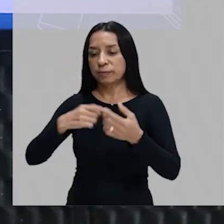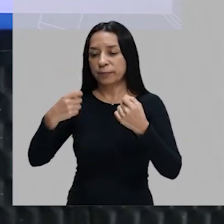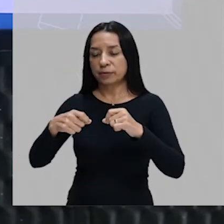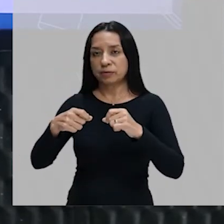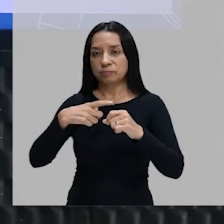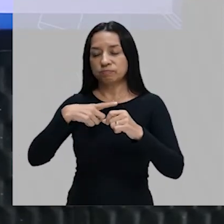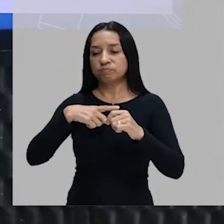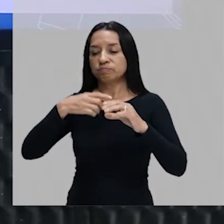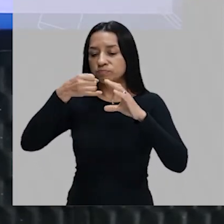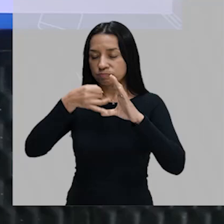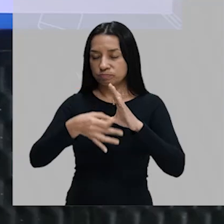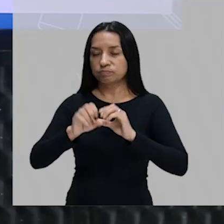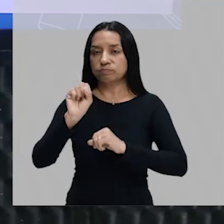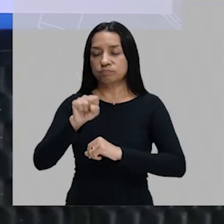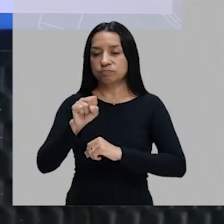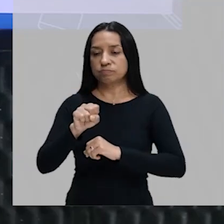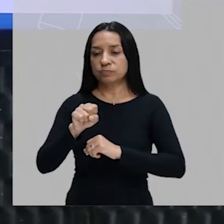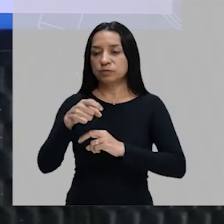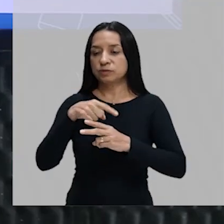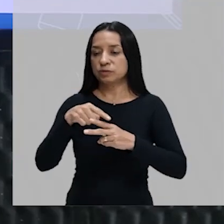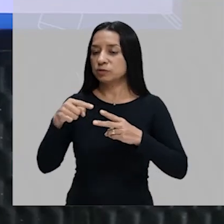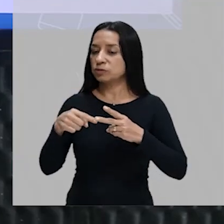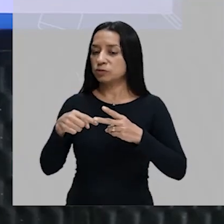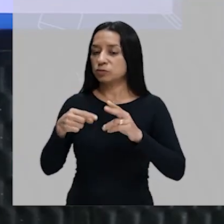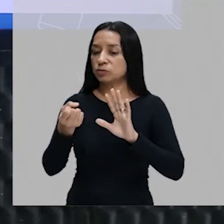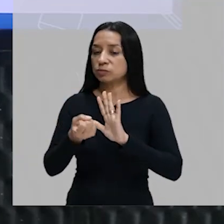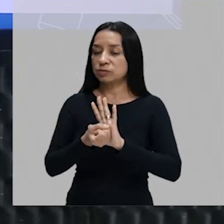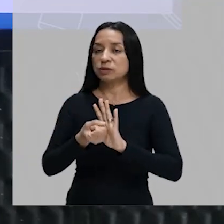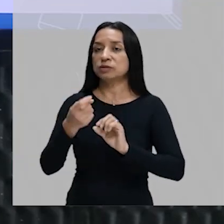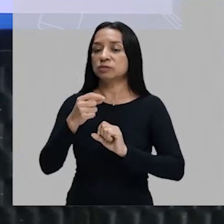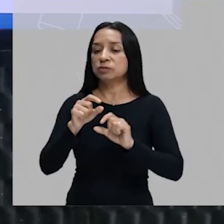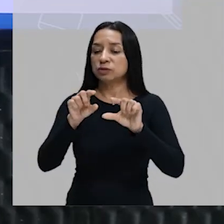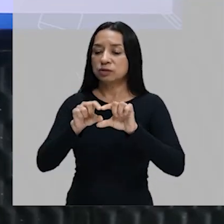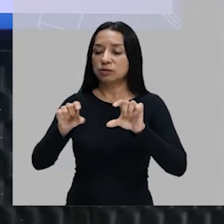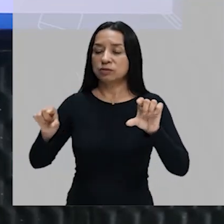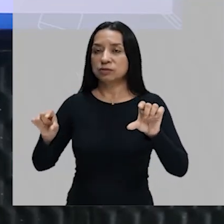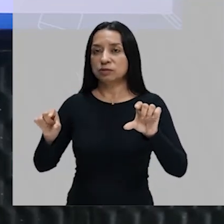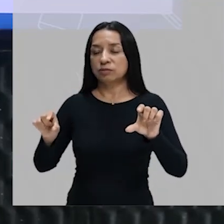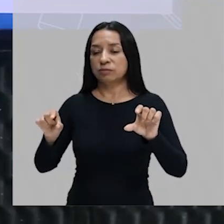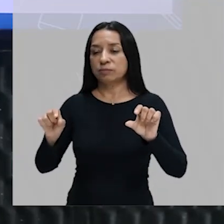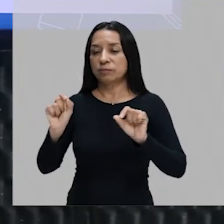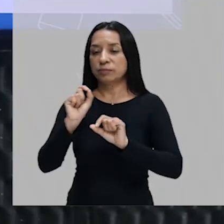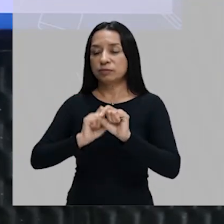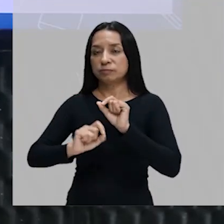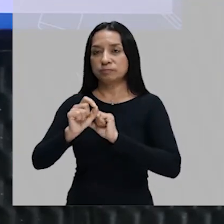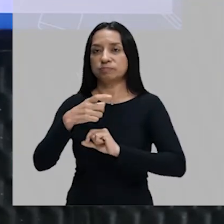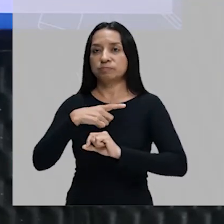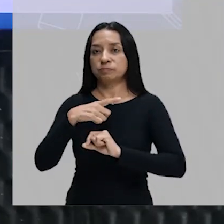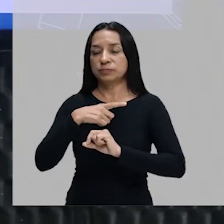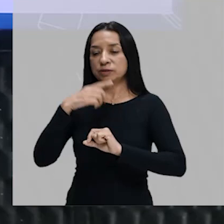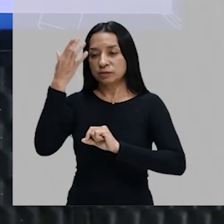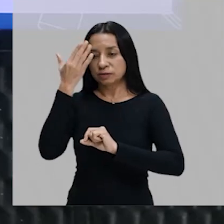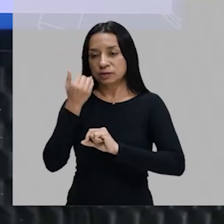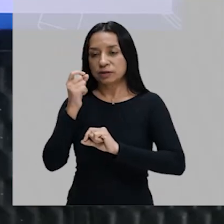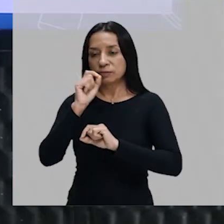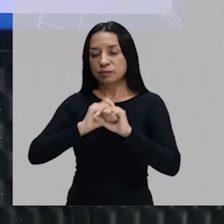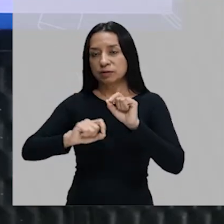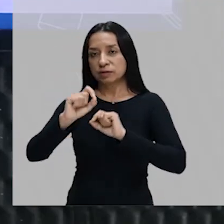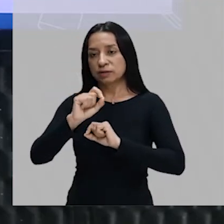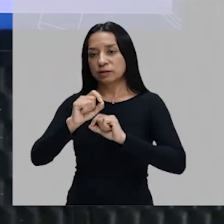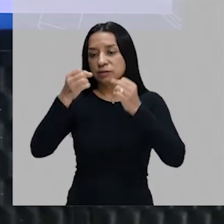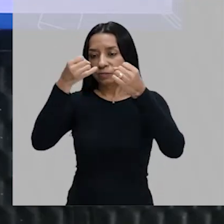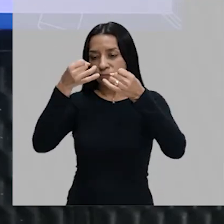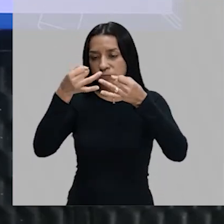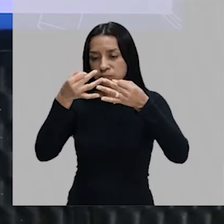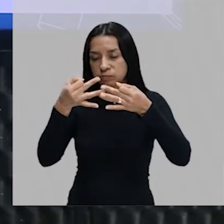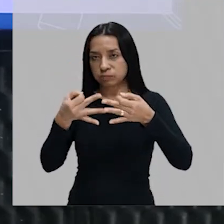é preciso ter essa característica, ter essas duas marcações na oração, para para que eu tenha, que eu saiba que ela é uma